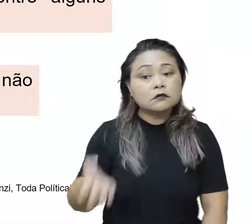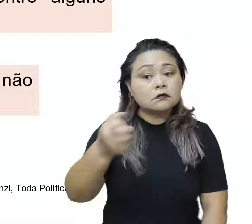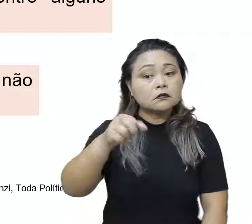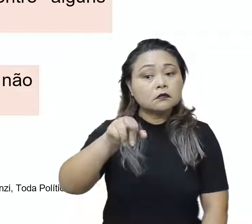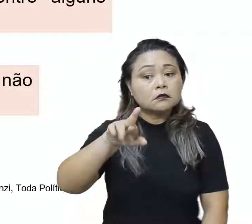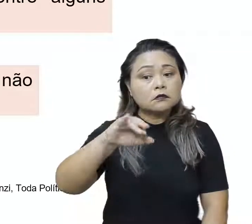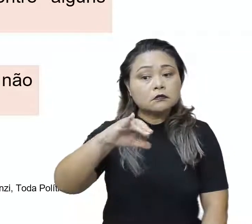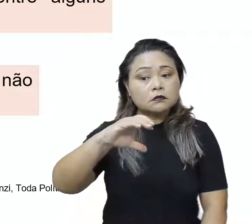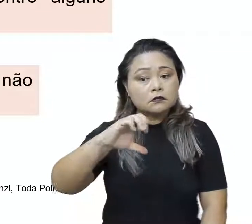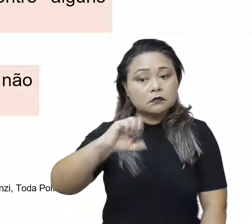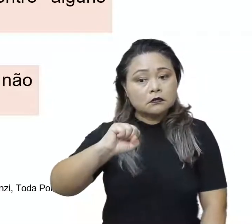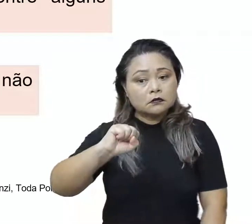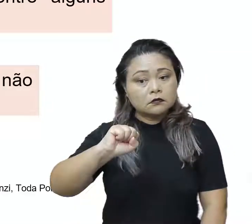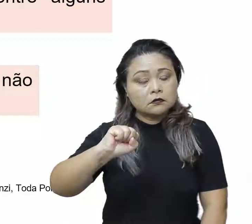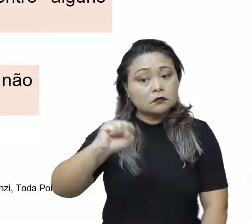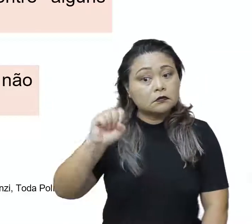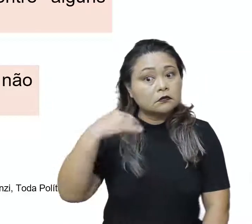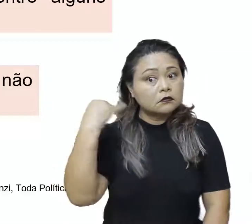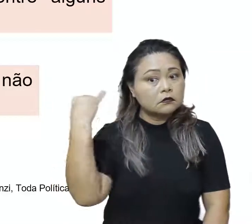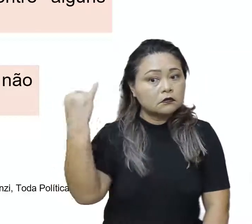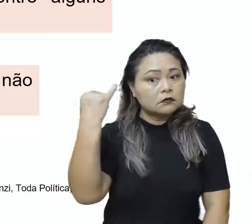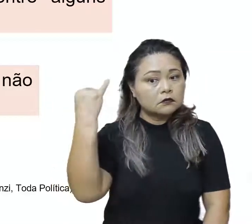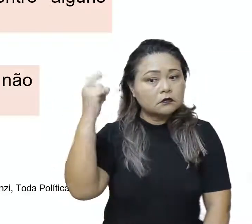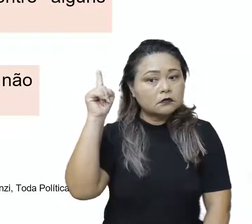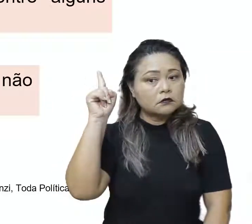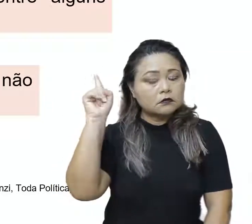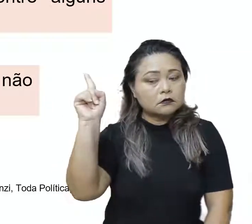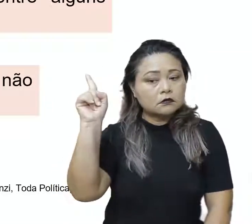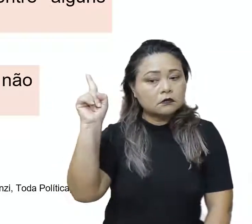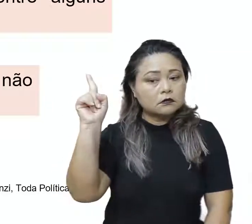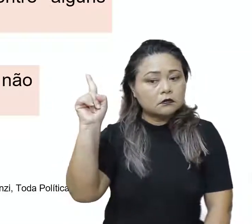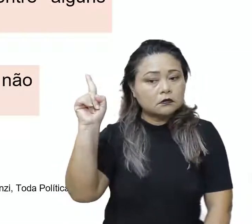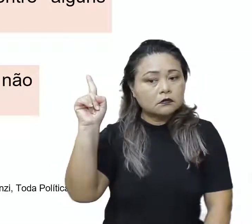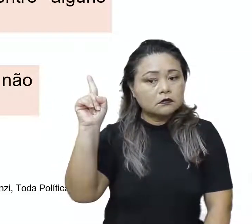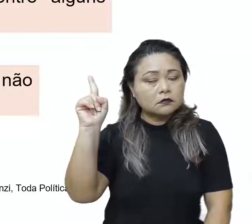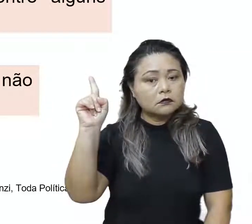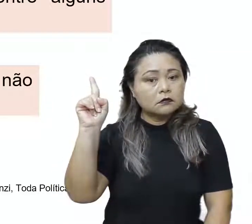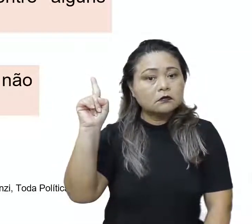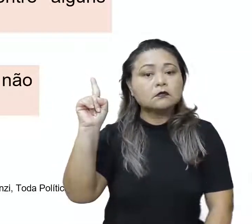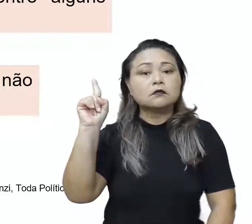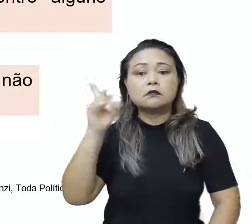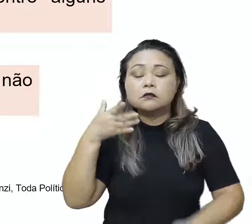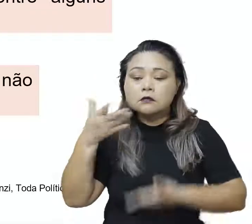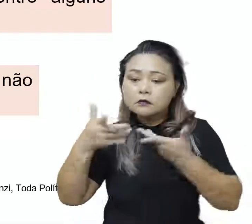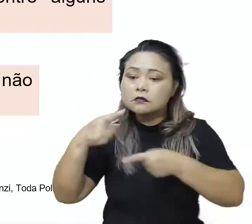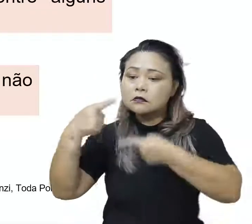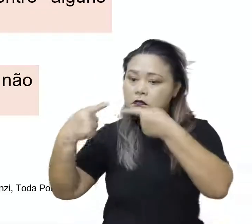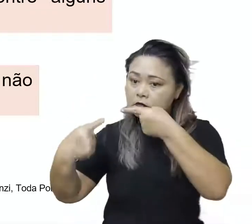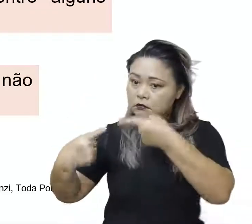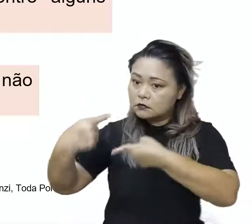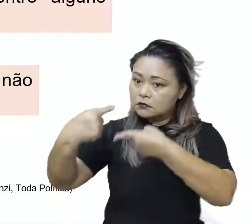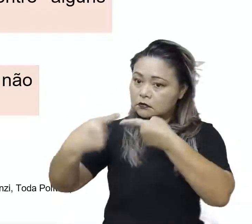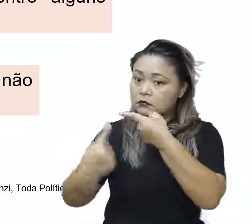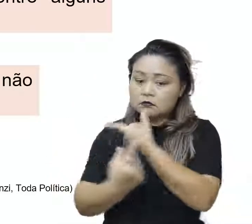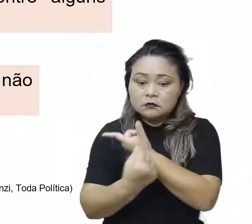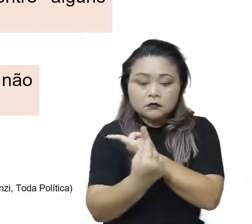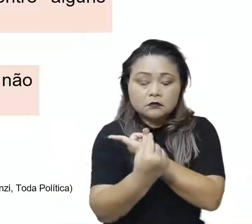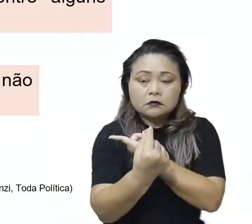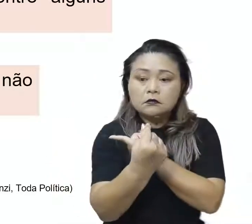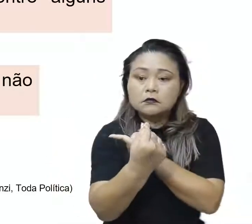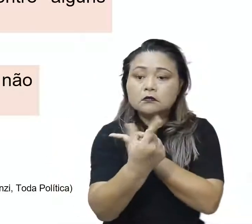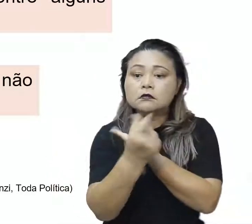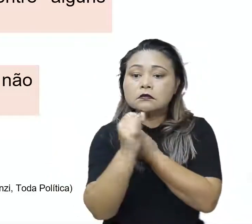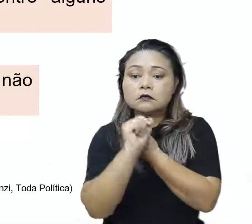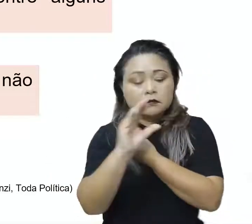BRICS, a importância, tá? Cooperação política, econômica